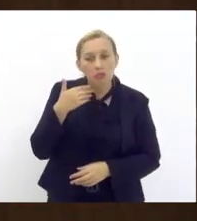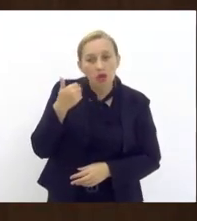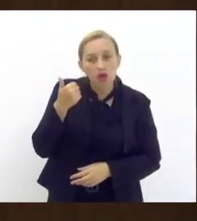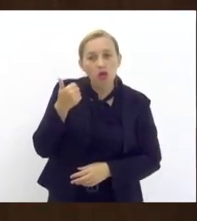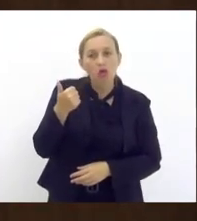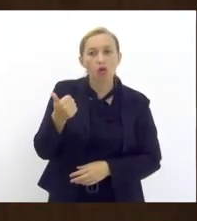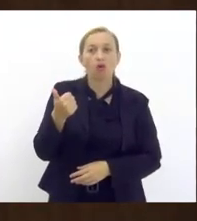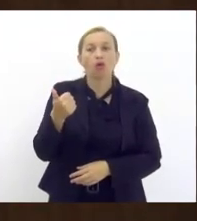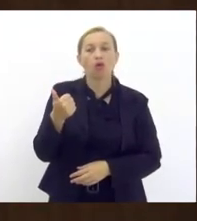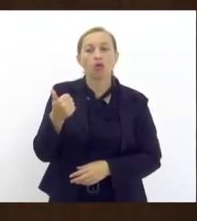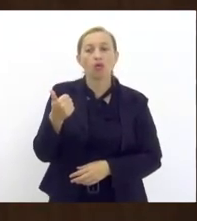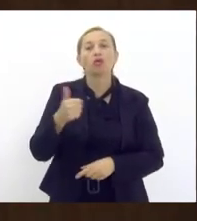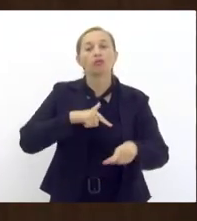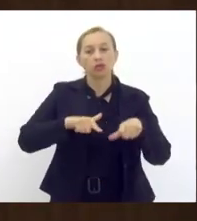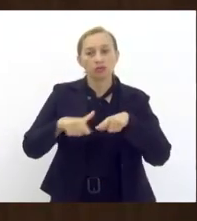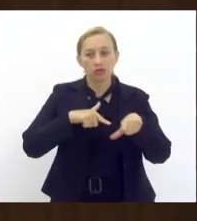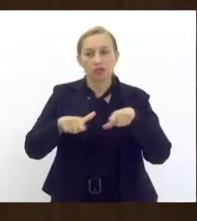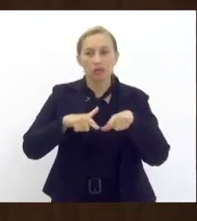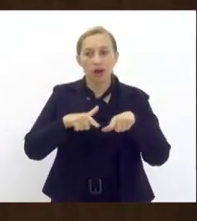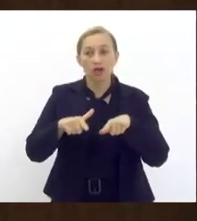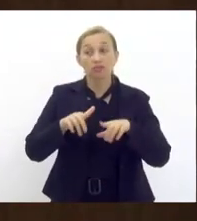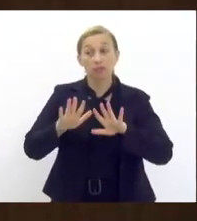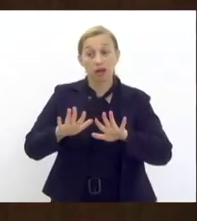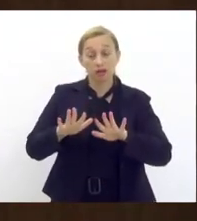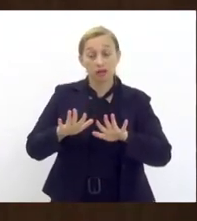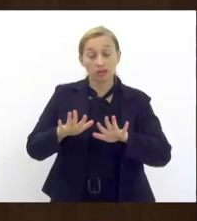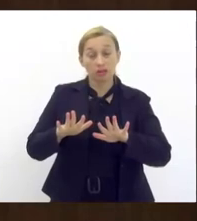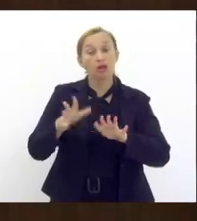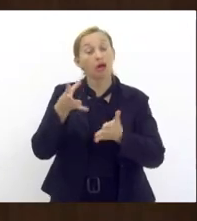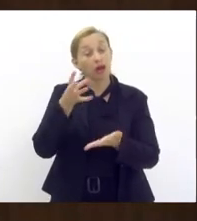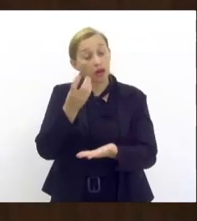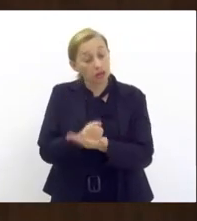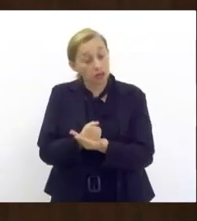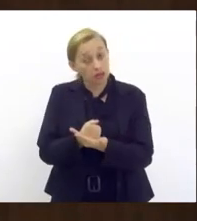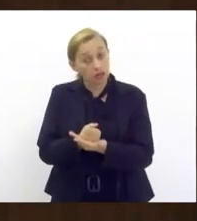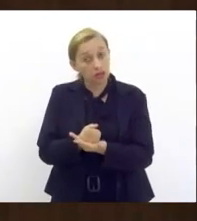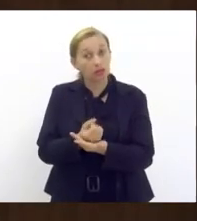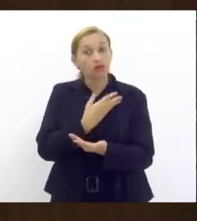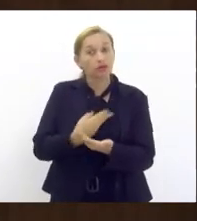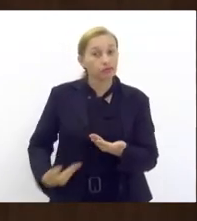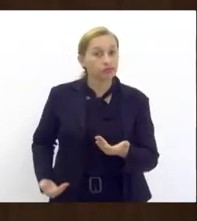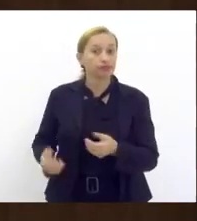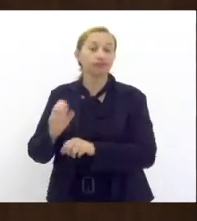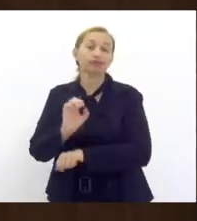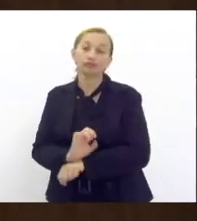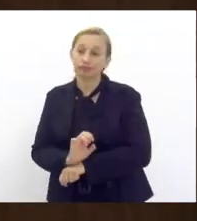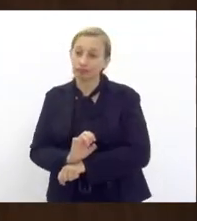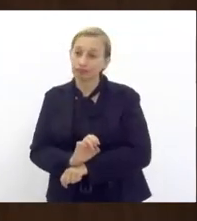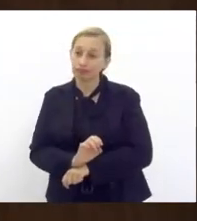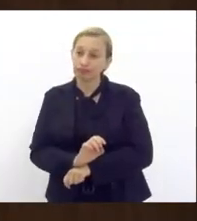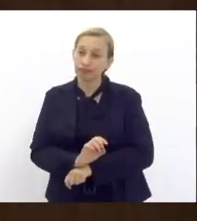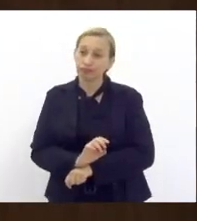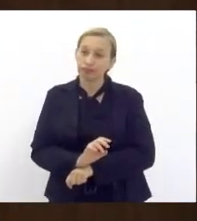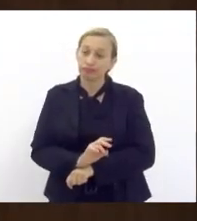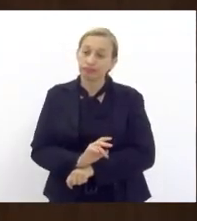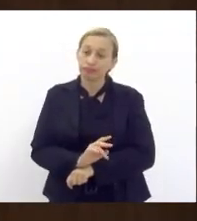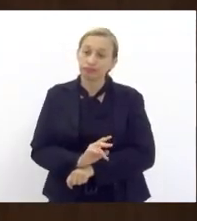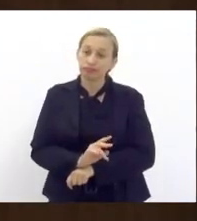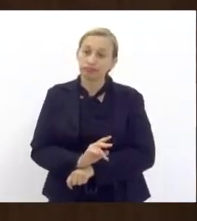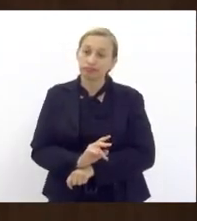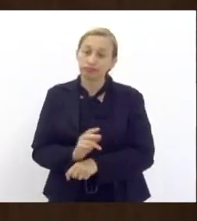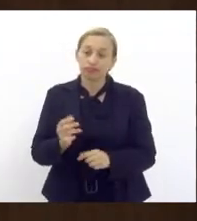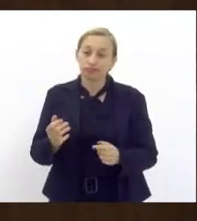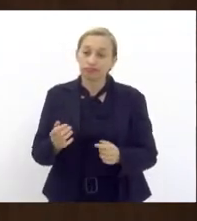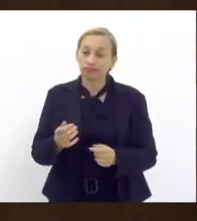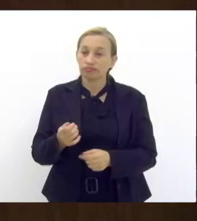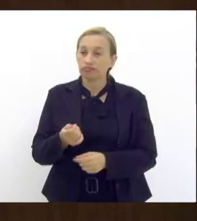melhoria da prestação de serviço, embora vale registrar que o governo do Estado, sem nenhuma necessidade